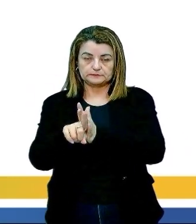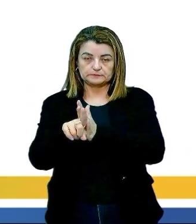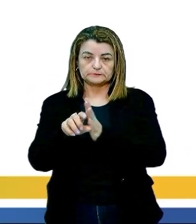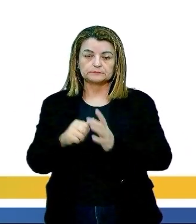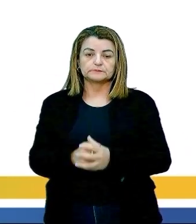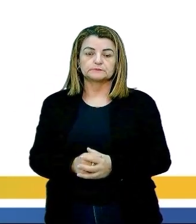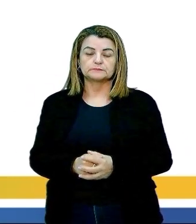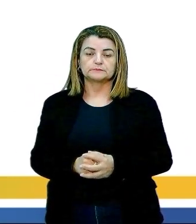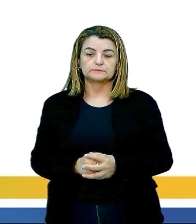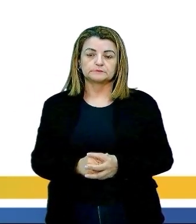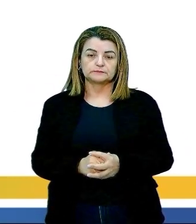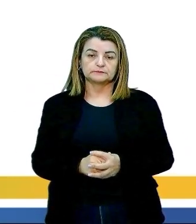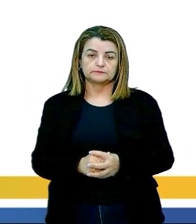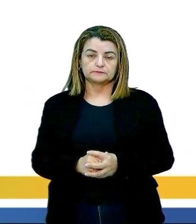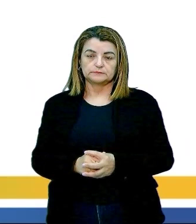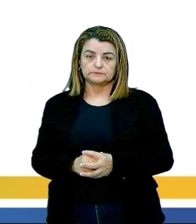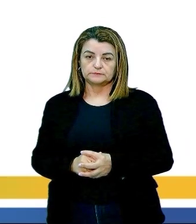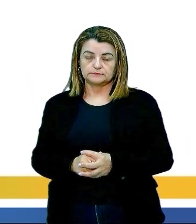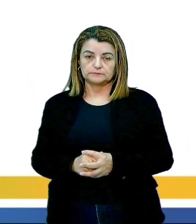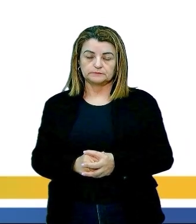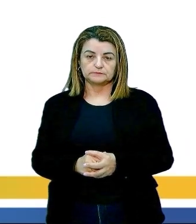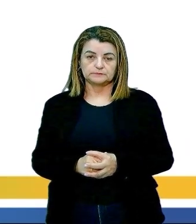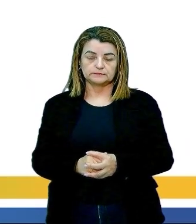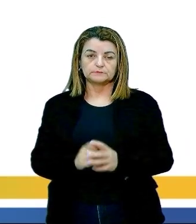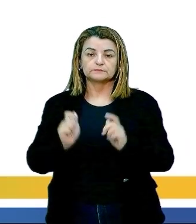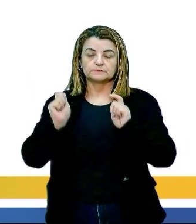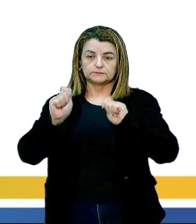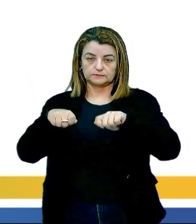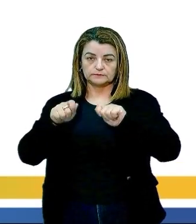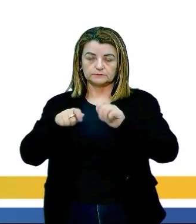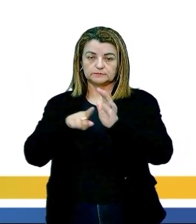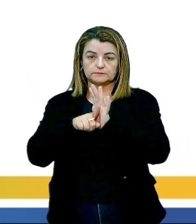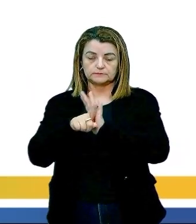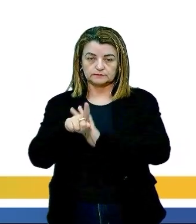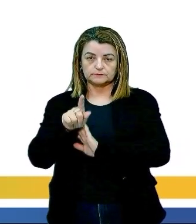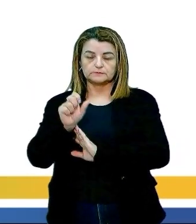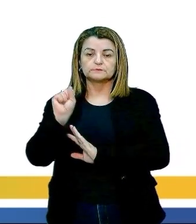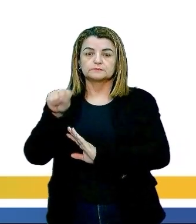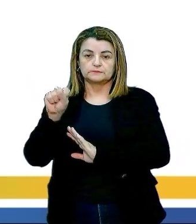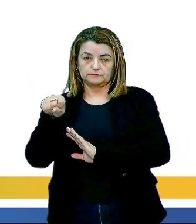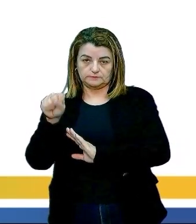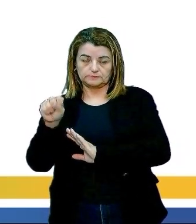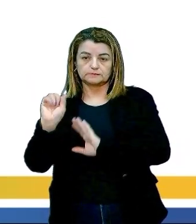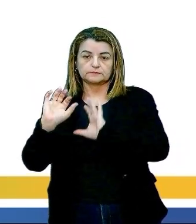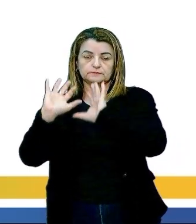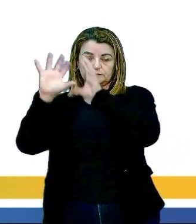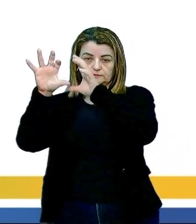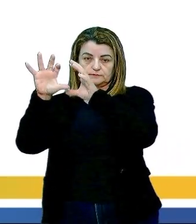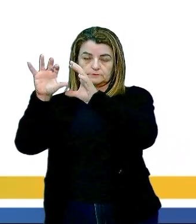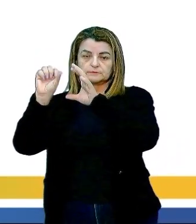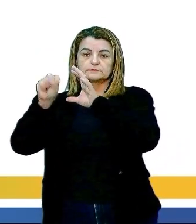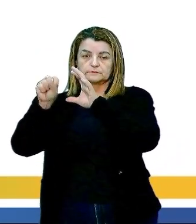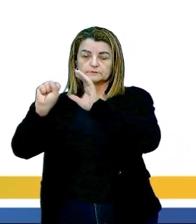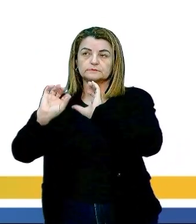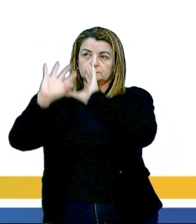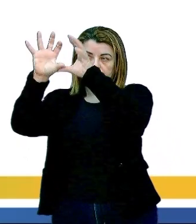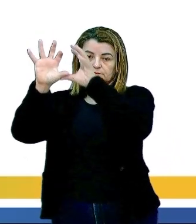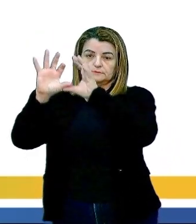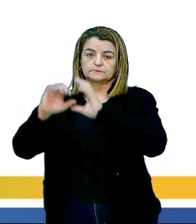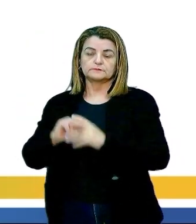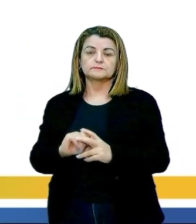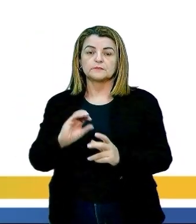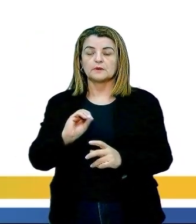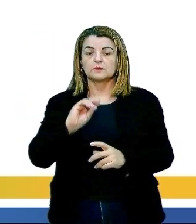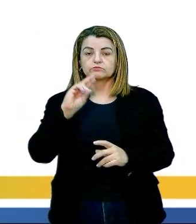perguntarmos, Do you play volley? A pergunta pode ser Yes, I play volley. Sim, eu jogo vôlei.